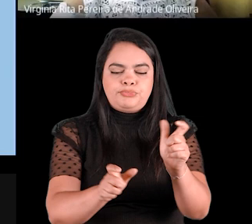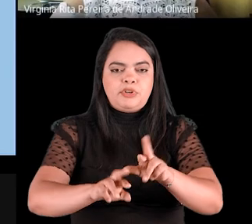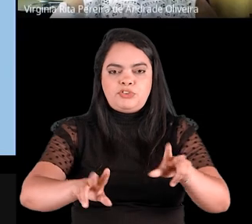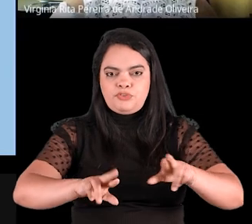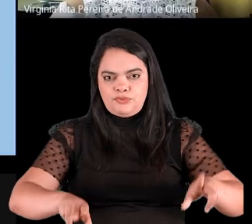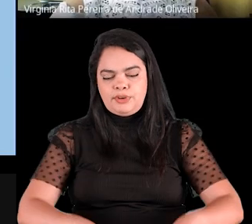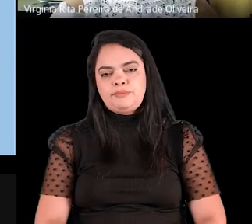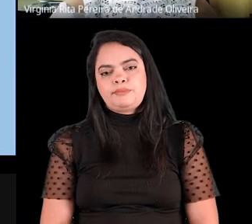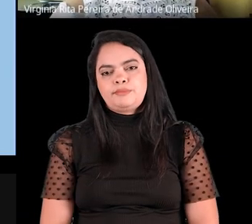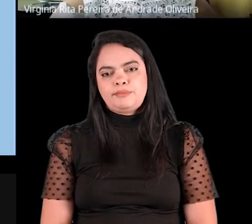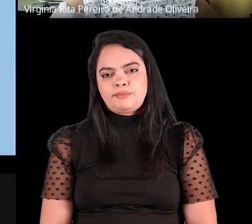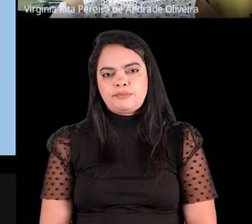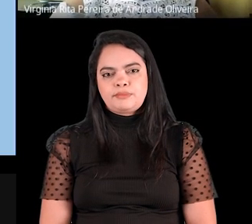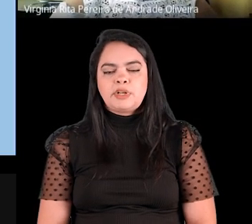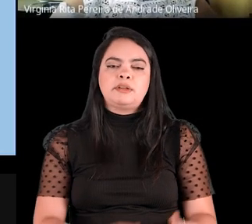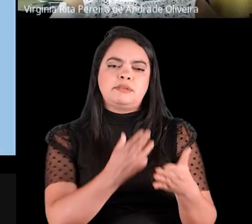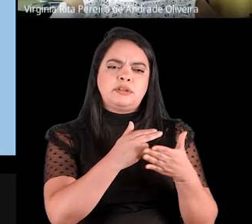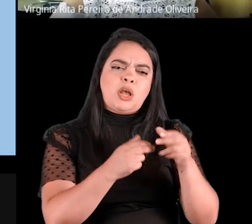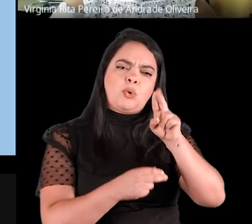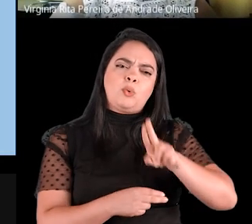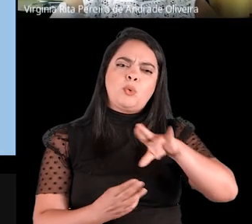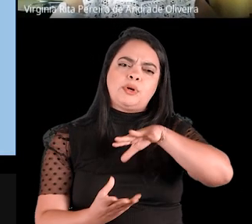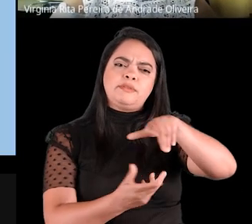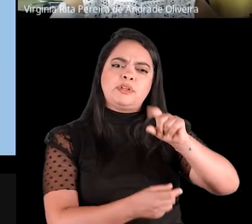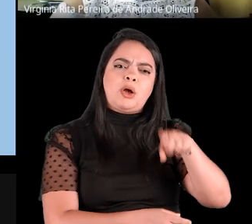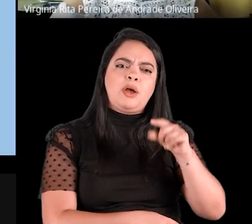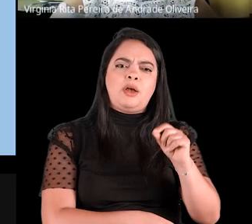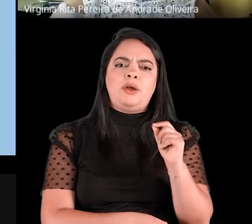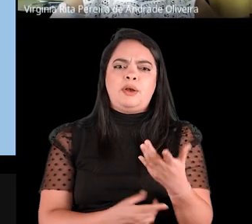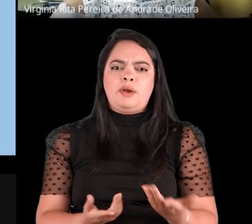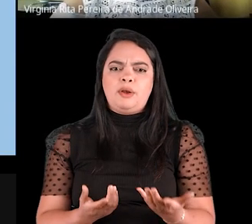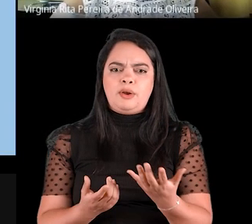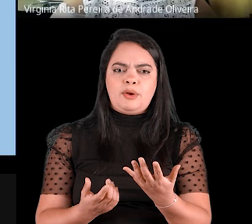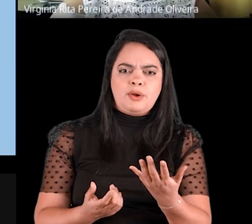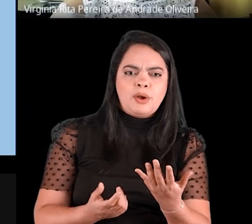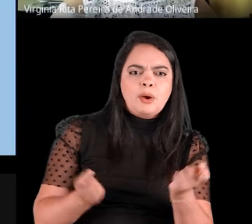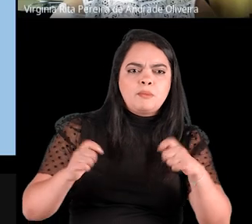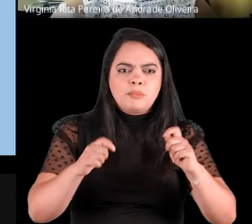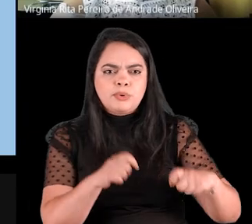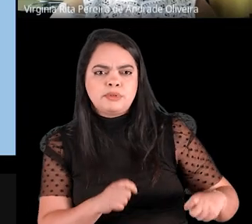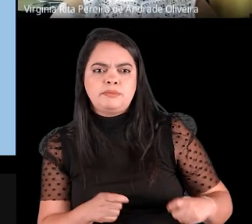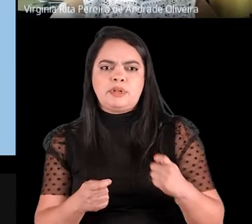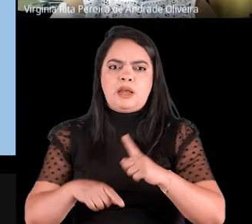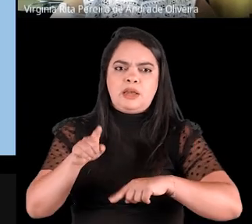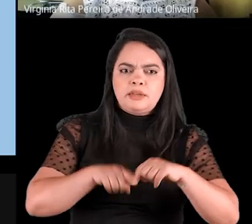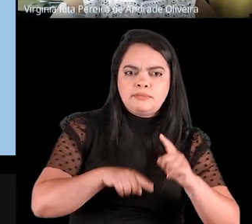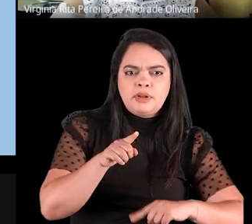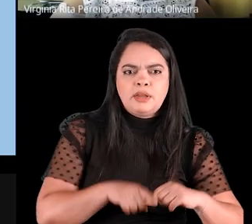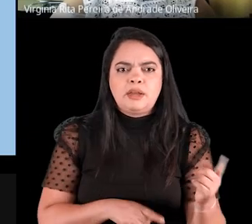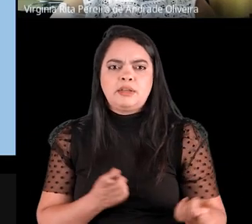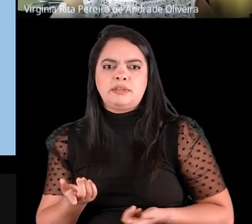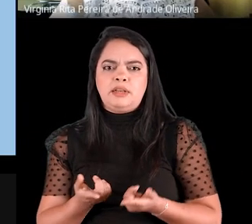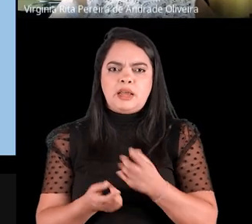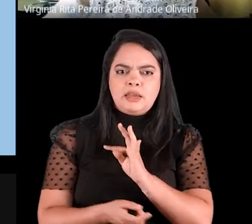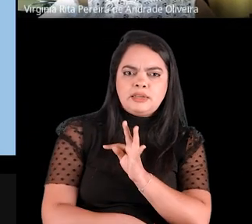O desenho universal é um conjunto de possibilidades, materiais flexíveis, técnicas e estratégias que busca ampliar a aprendizagem